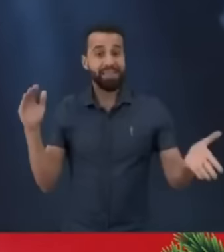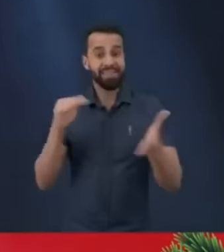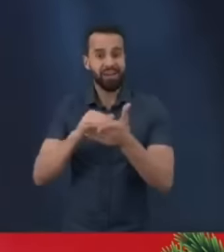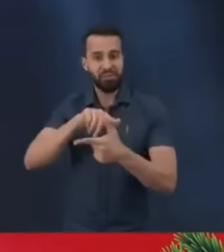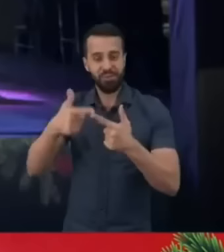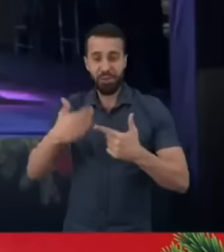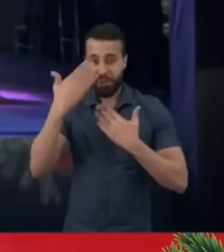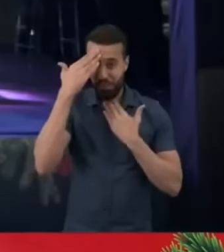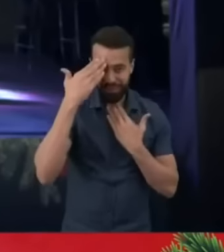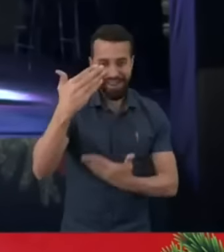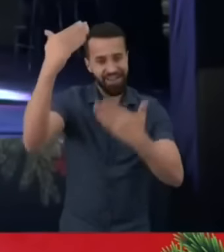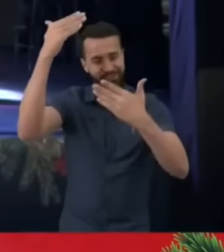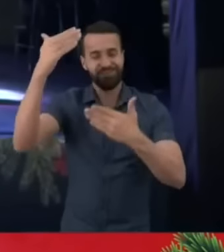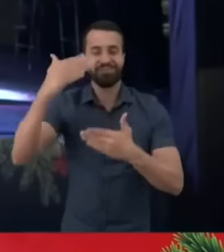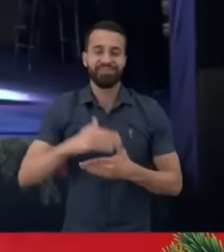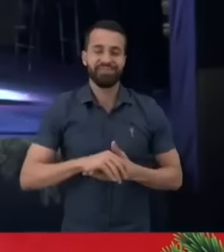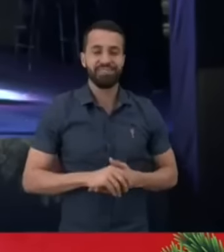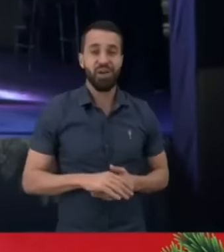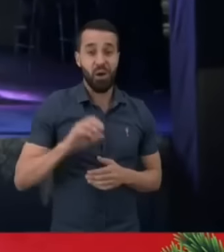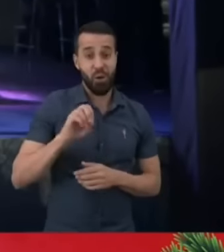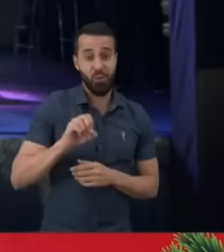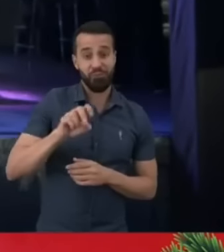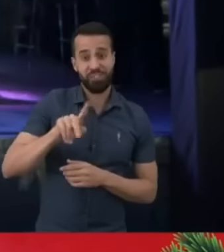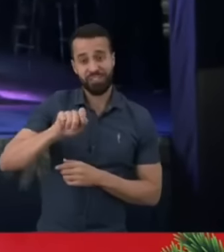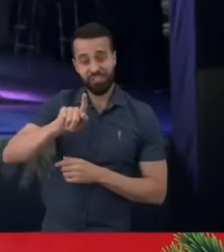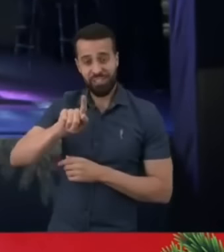Obrigado, obrigado, OVG,